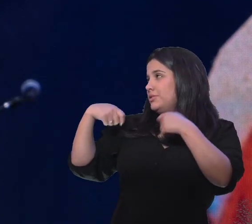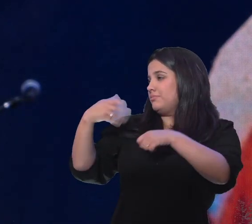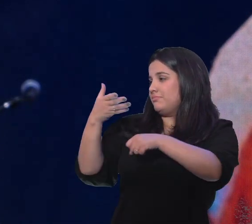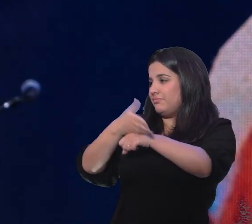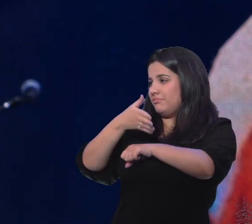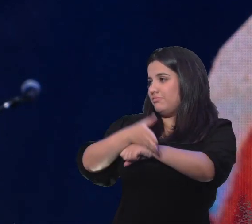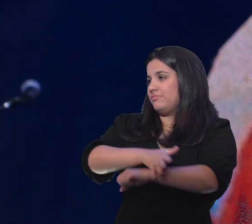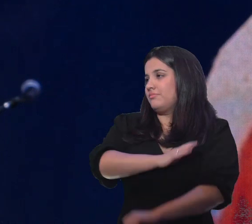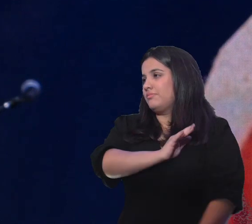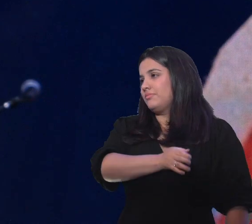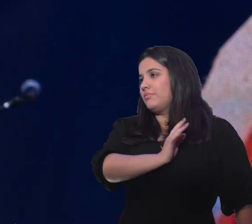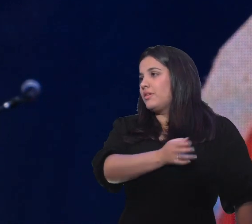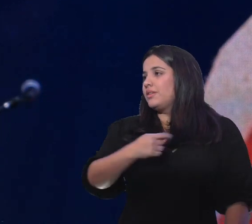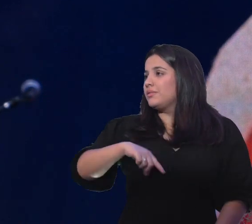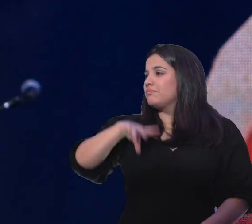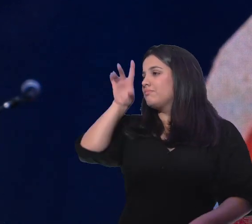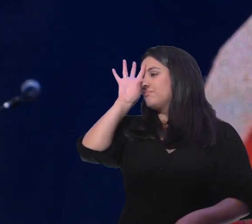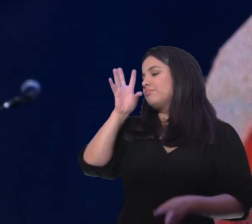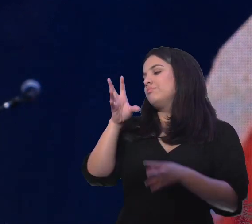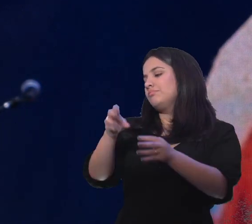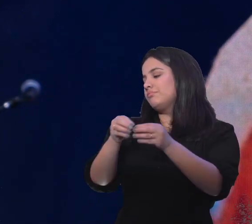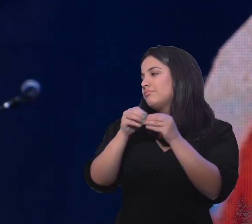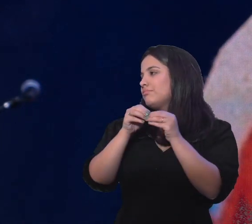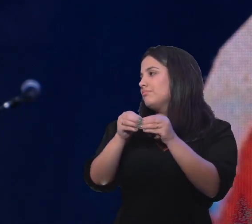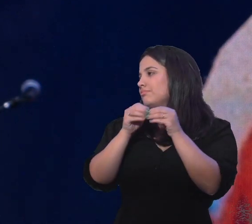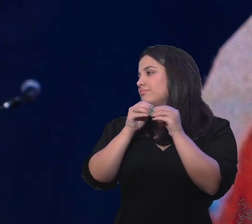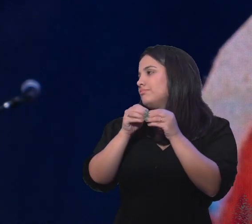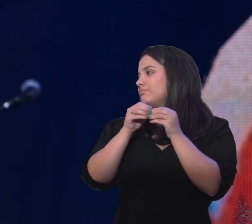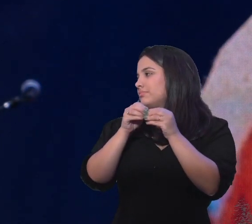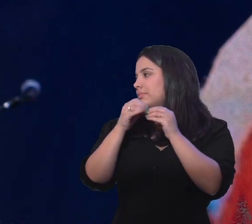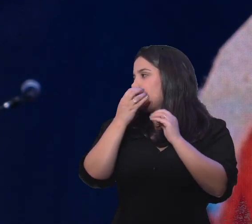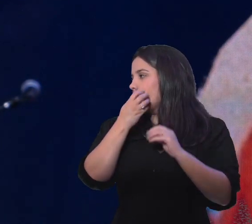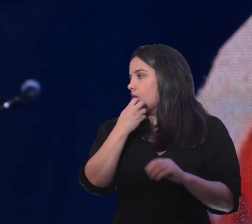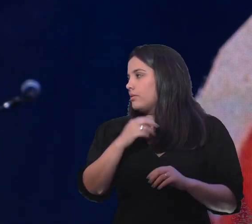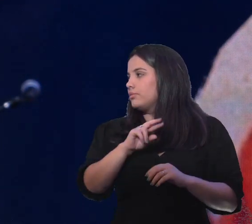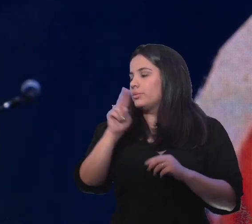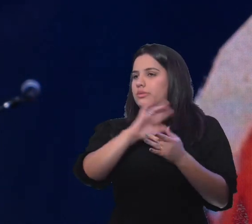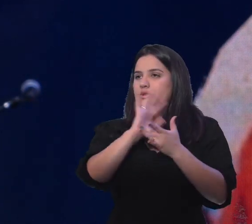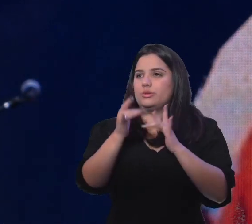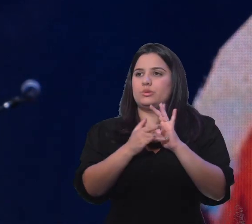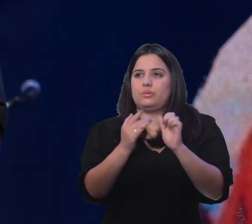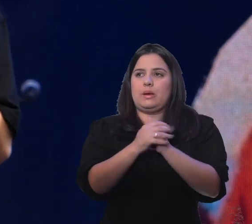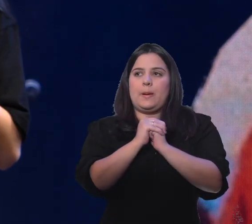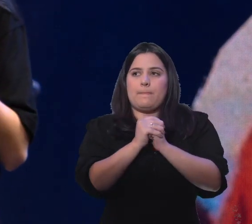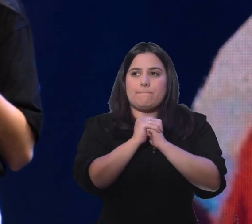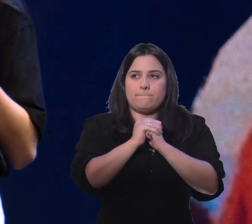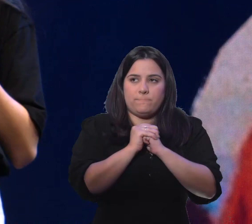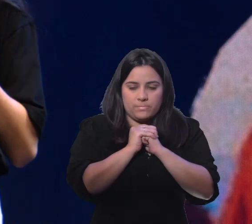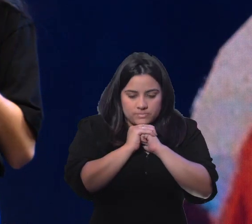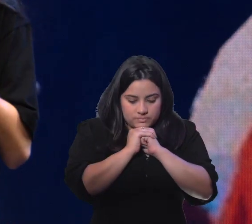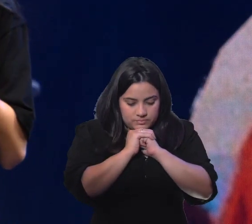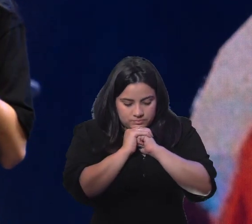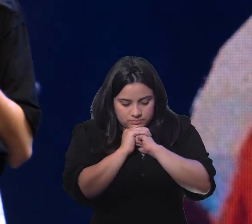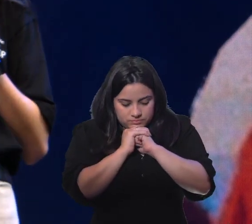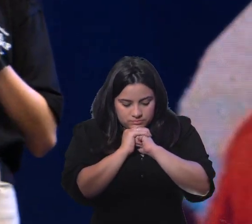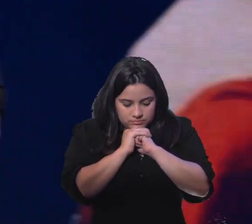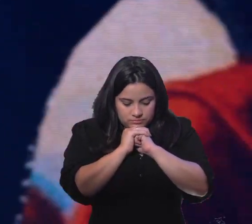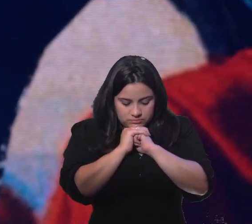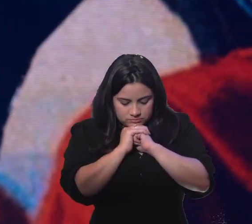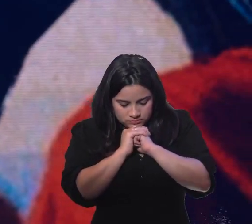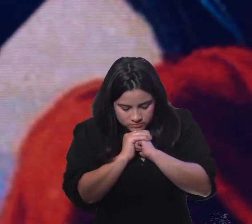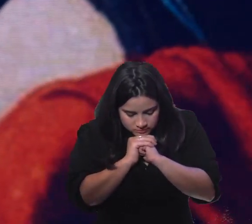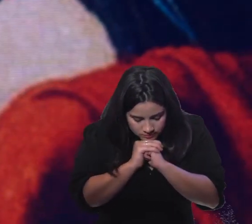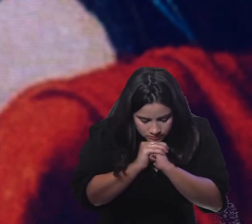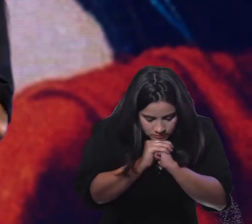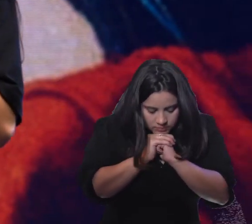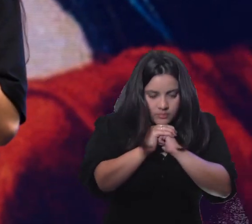corações e gerar entendimento daquilo que o Senhor tem para falar nas nossas vidas hoje. Em nome de Jesus. Amém.